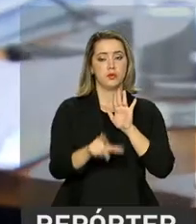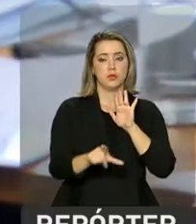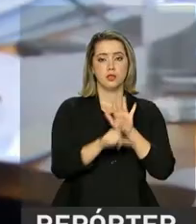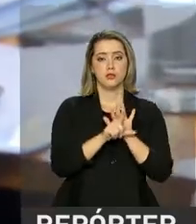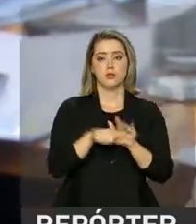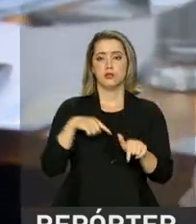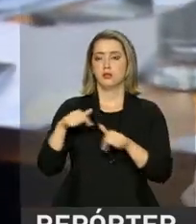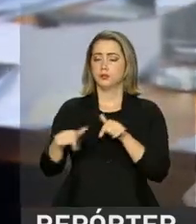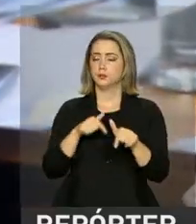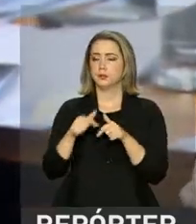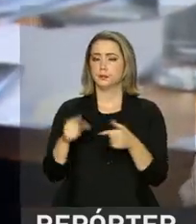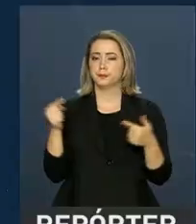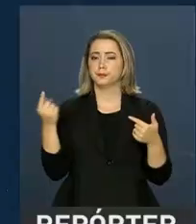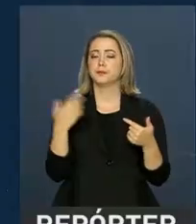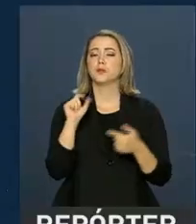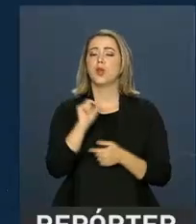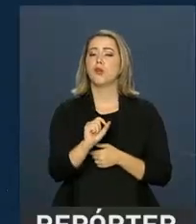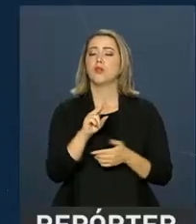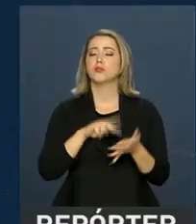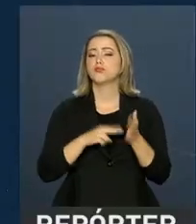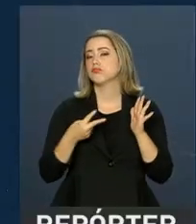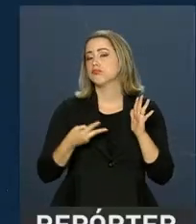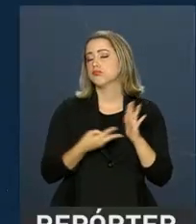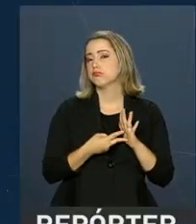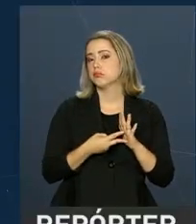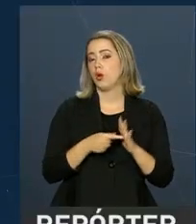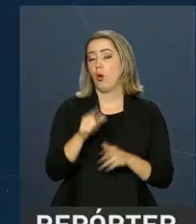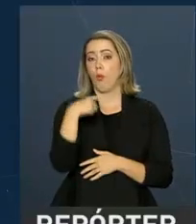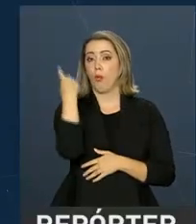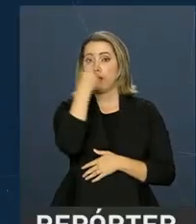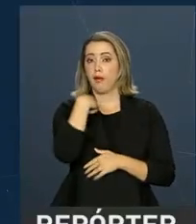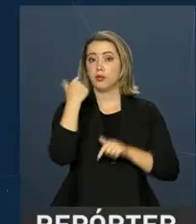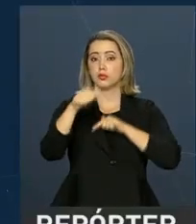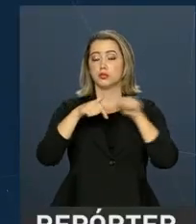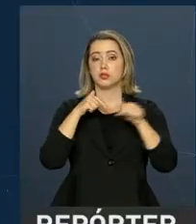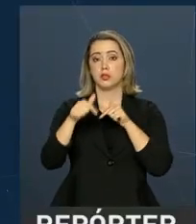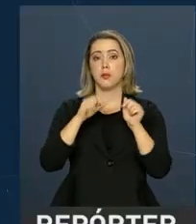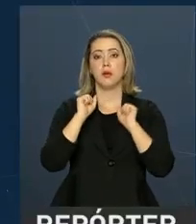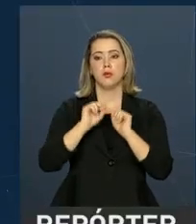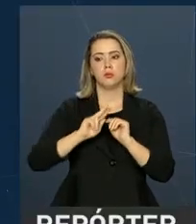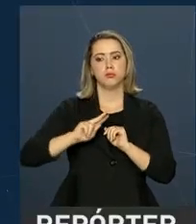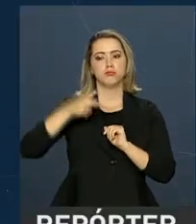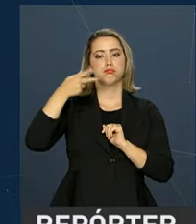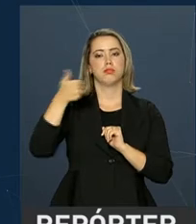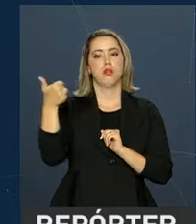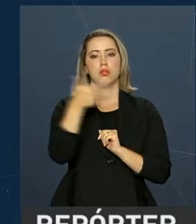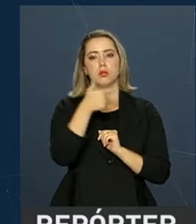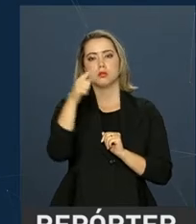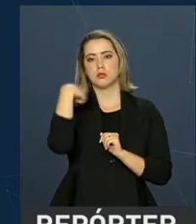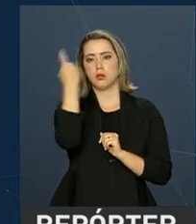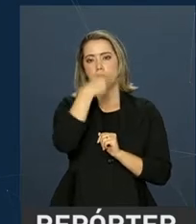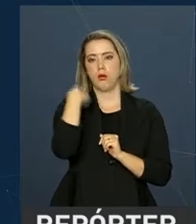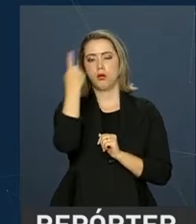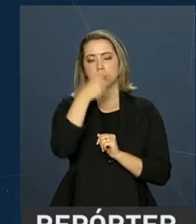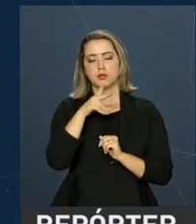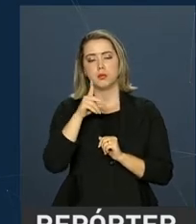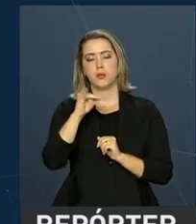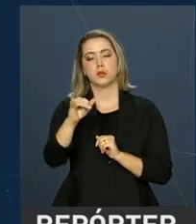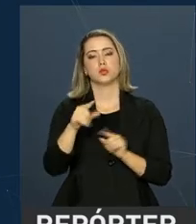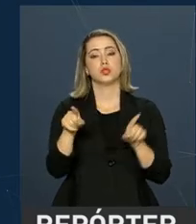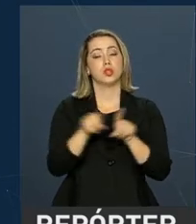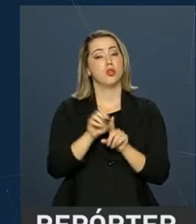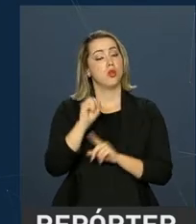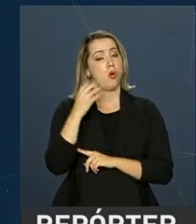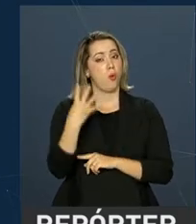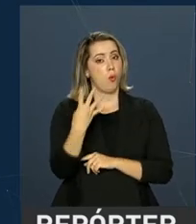legislação trabalhista prevê o seguinte: a jornada de trabalho poderá ser estendida para 12 horas por dia, 48 horas por